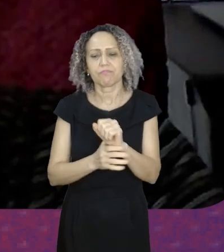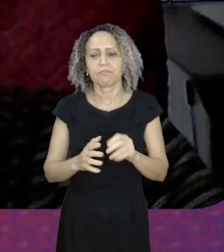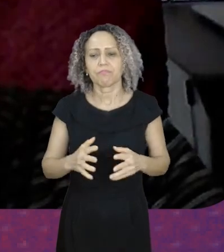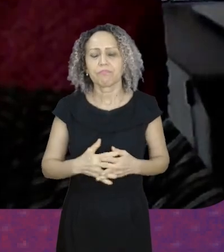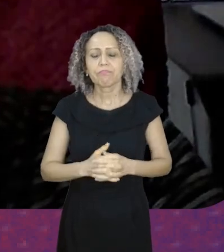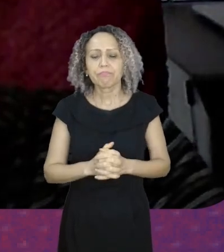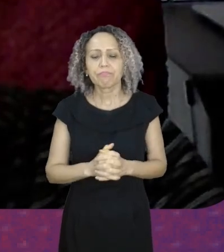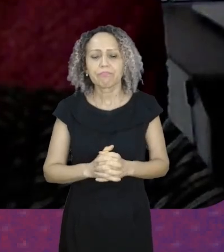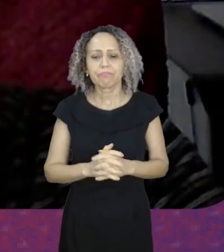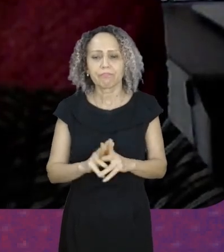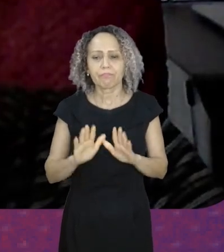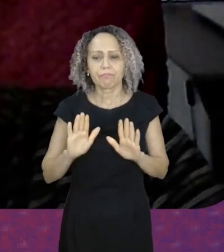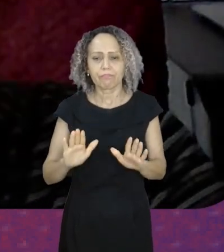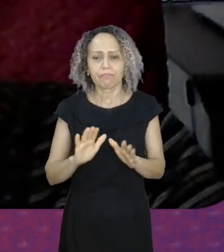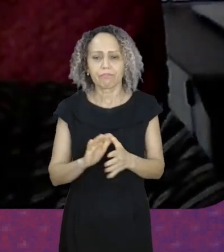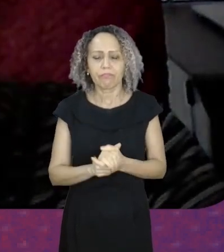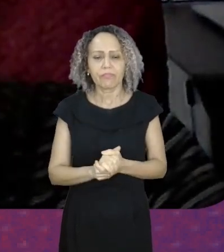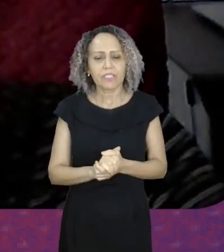Mas,